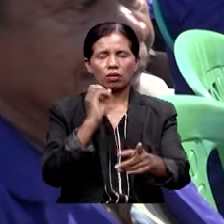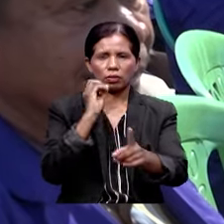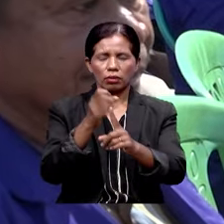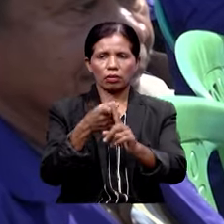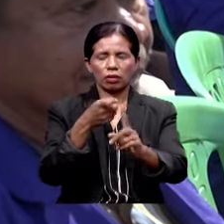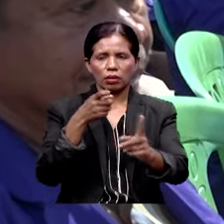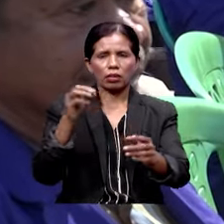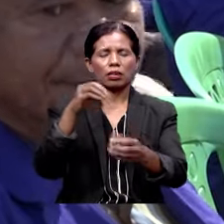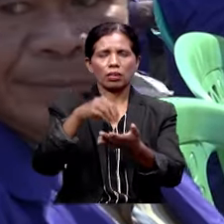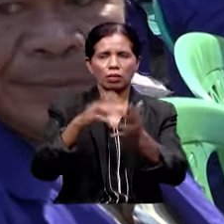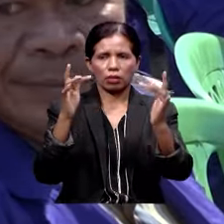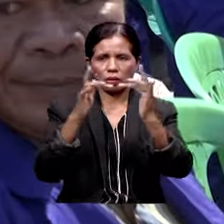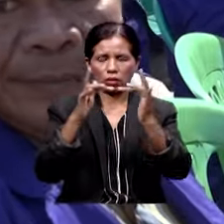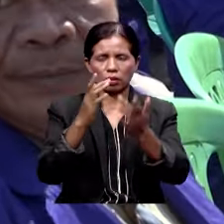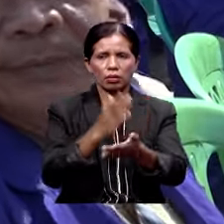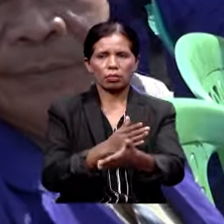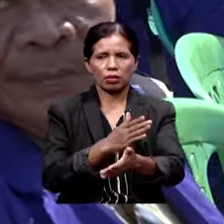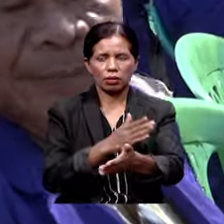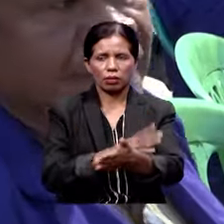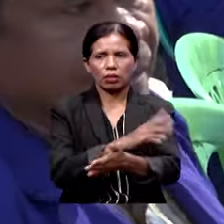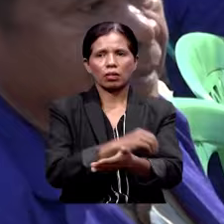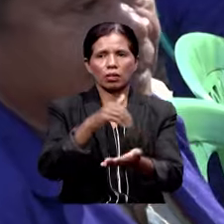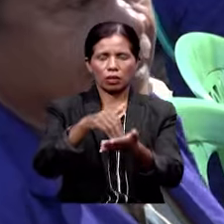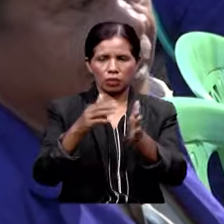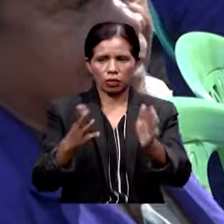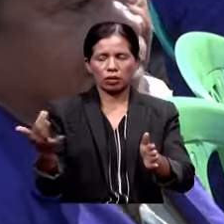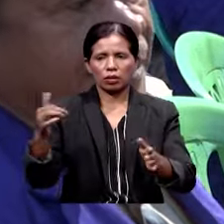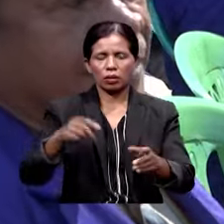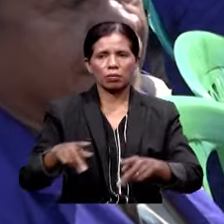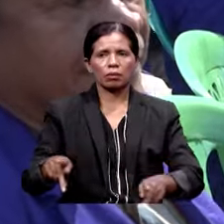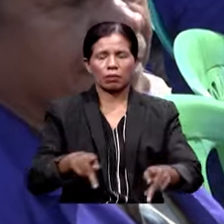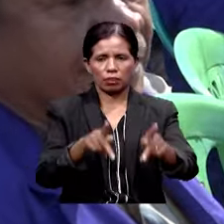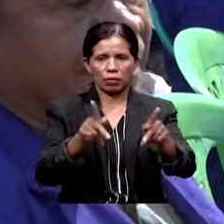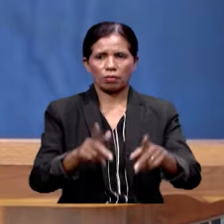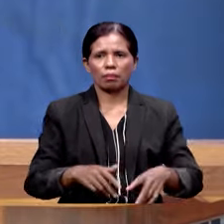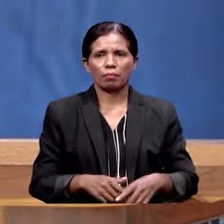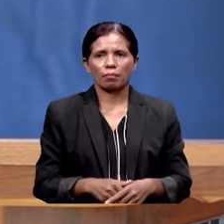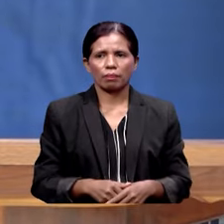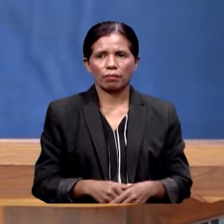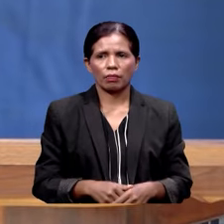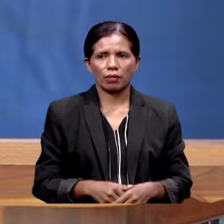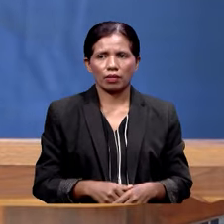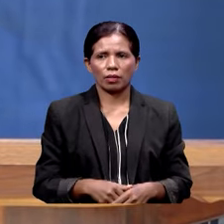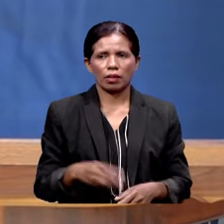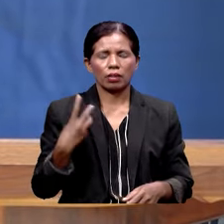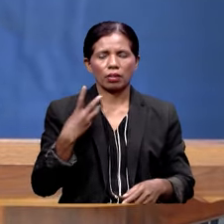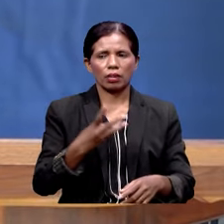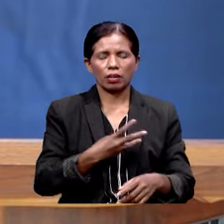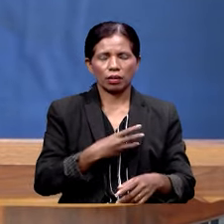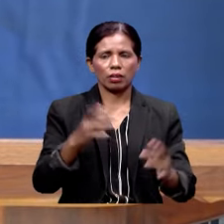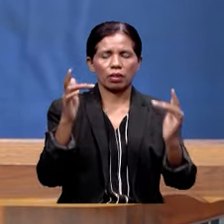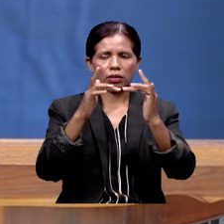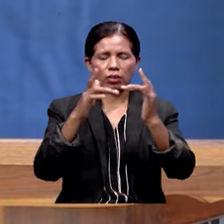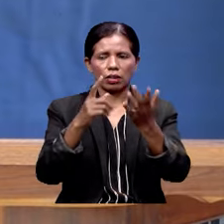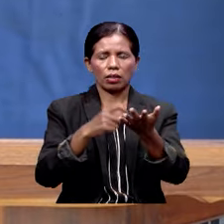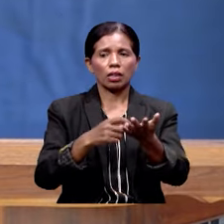cria website né, ato promove produto estudante siraniamba público. Prentenente de Ptebes e a website de Escola